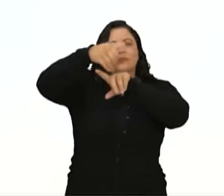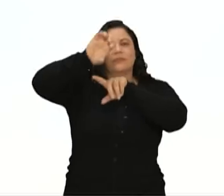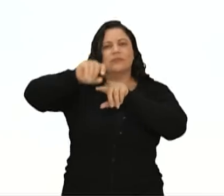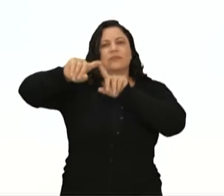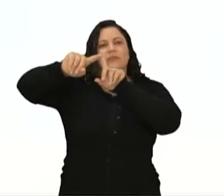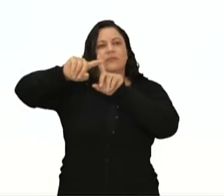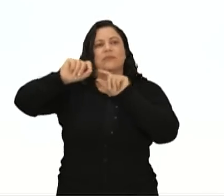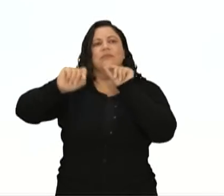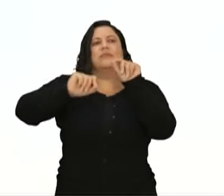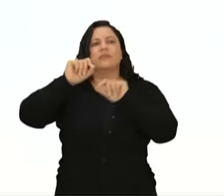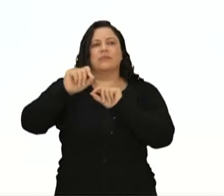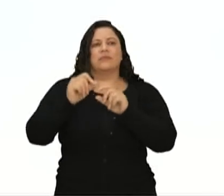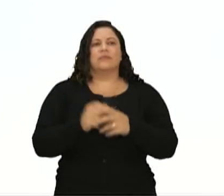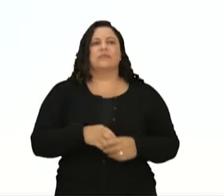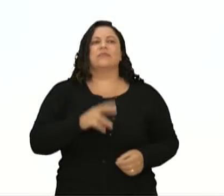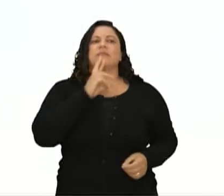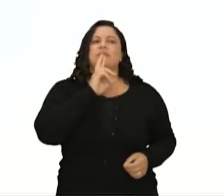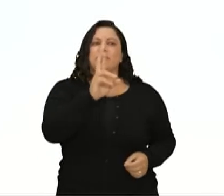17,5.